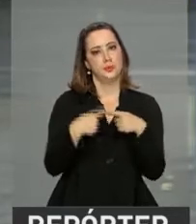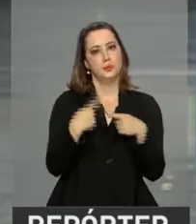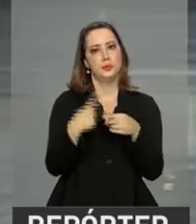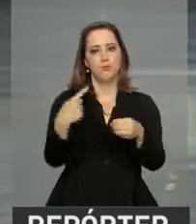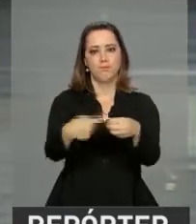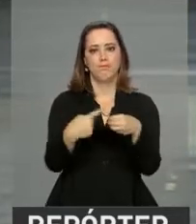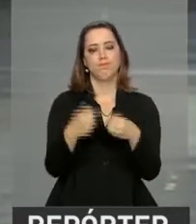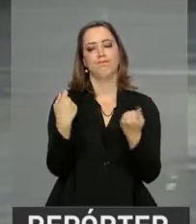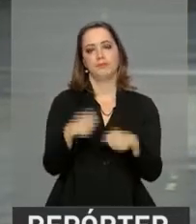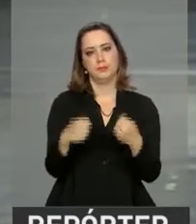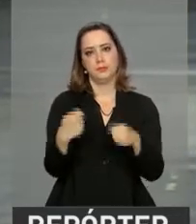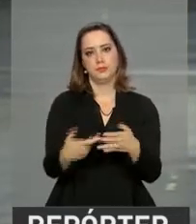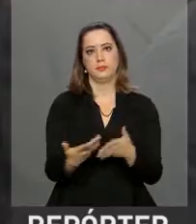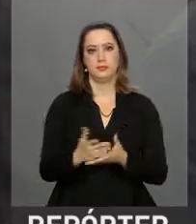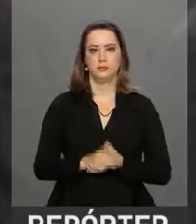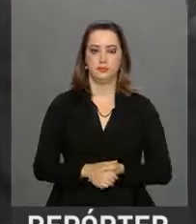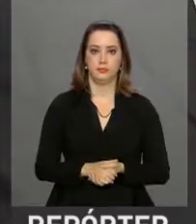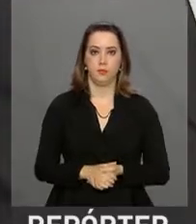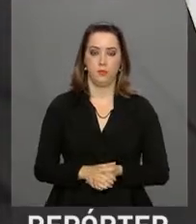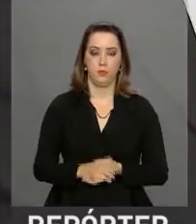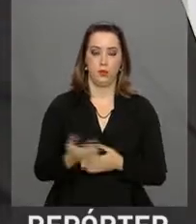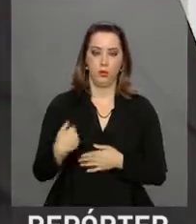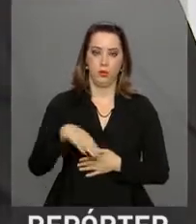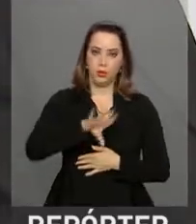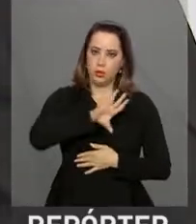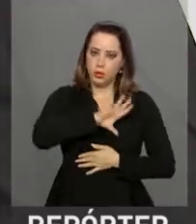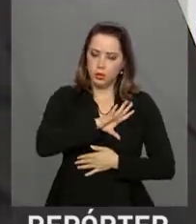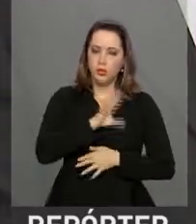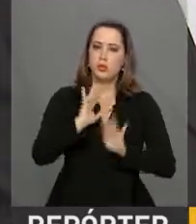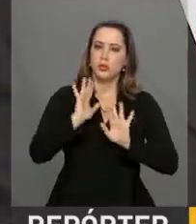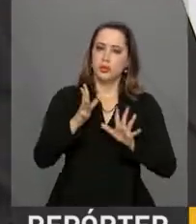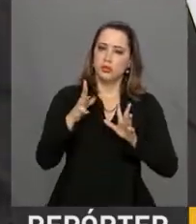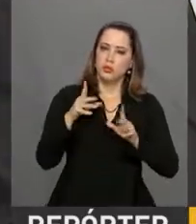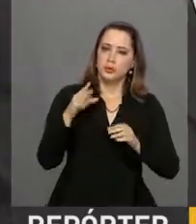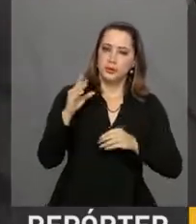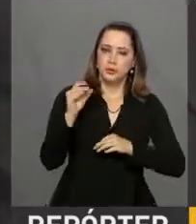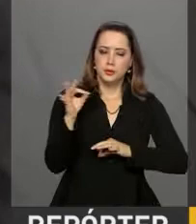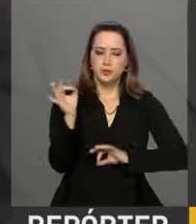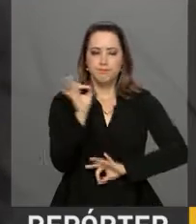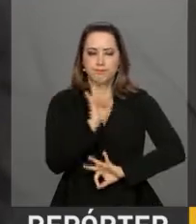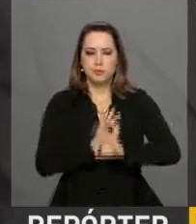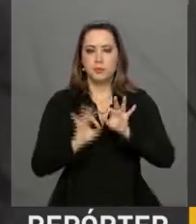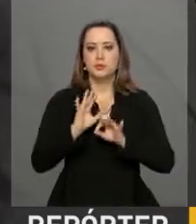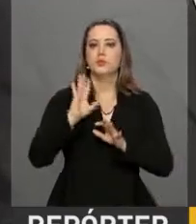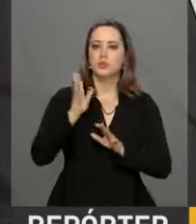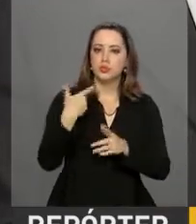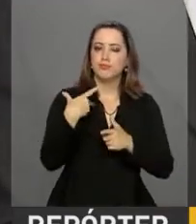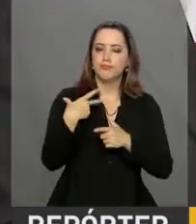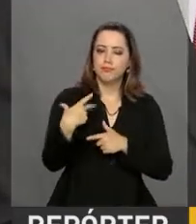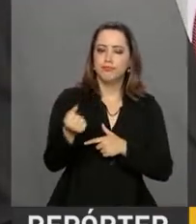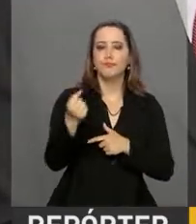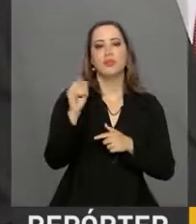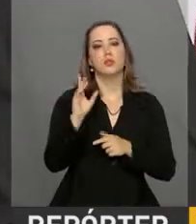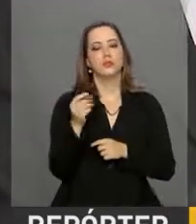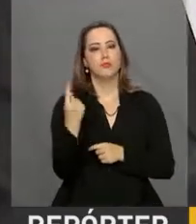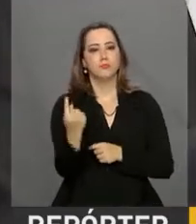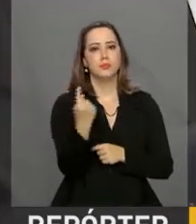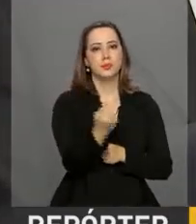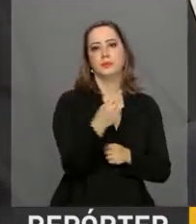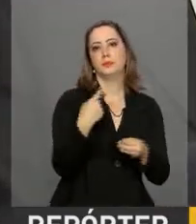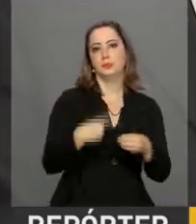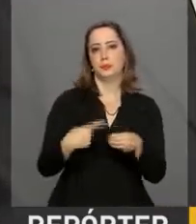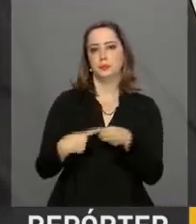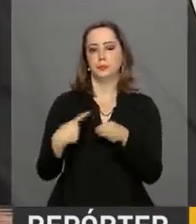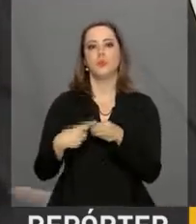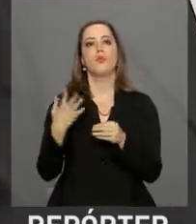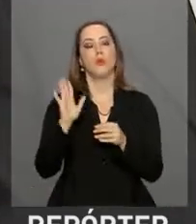dos municípios nós vamos resolvendo pontualmente às questões do município como estão